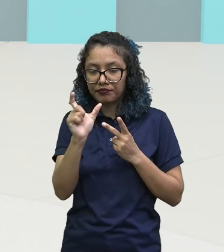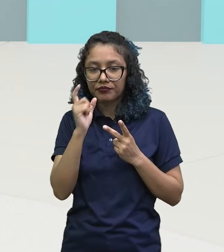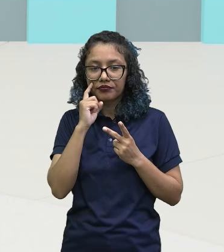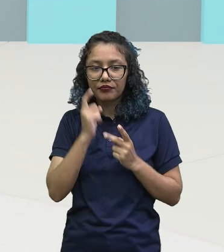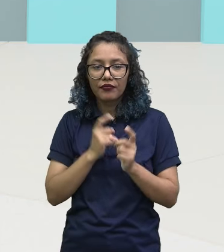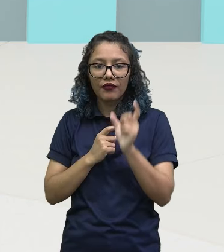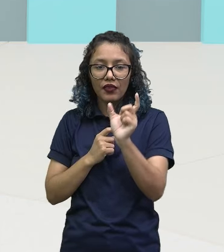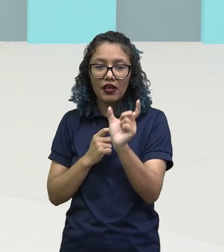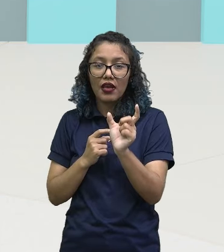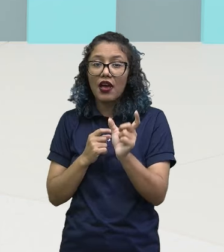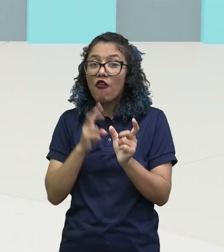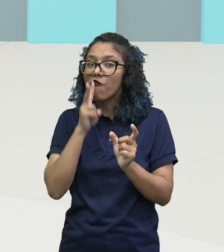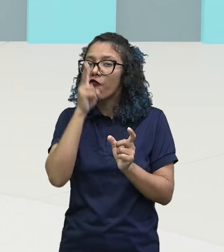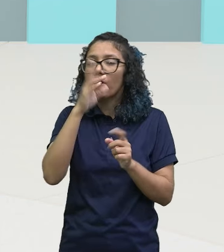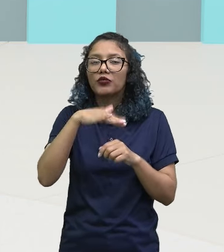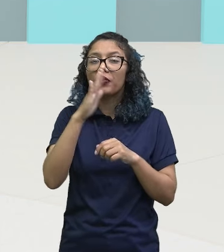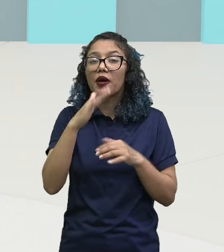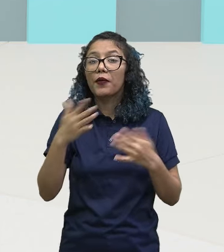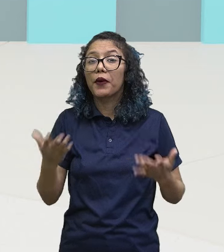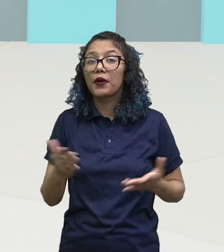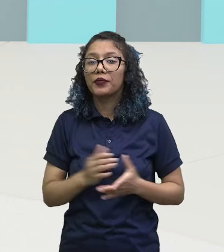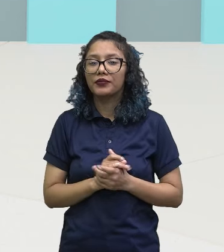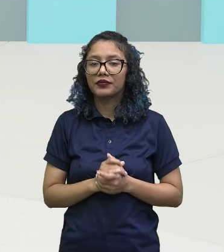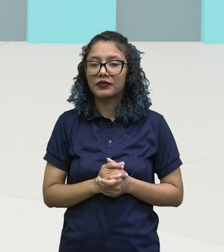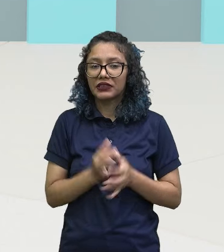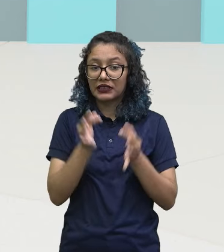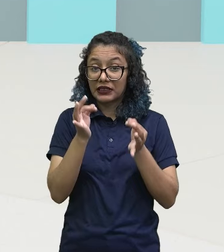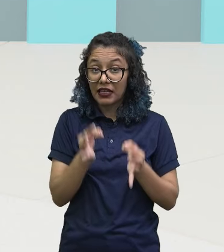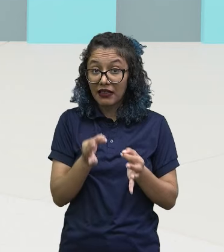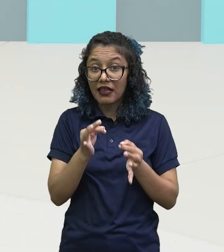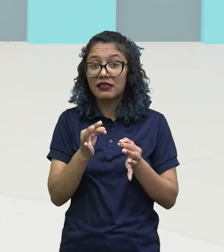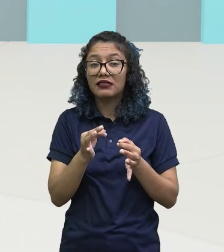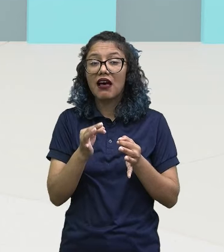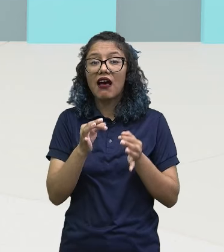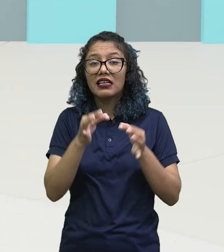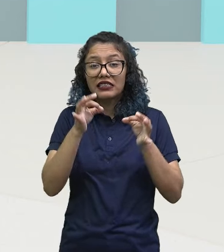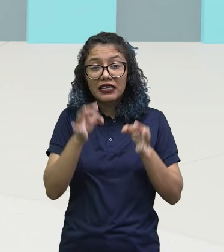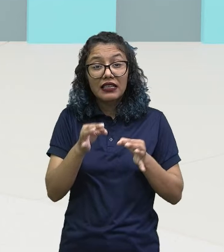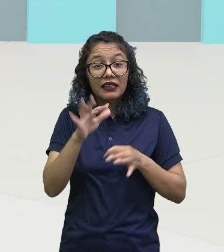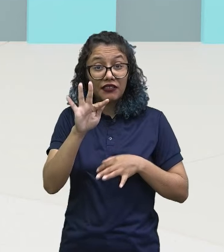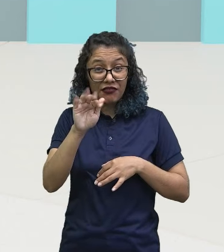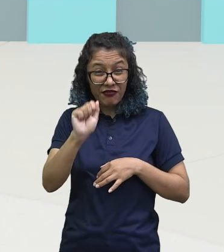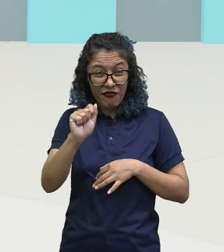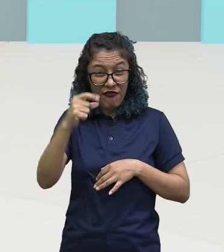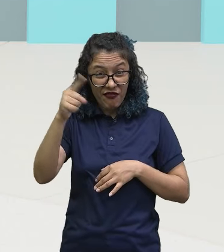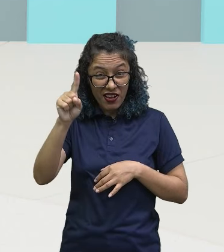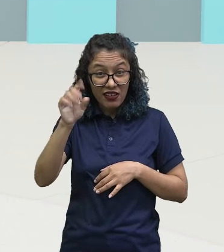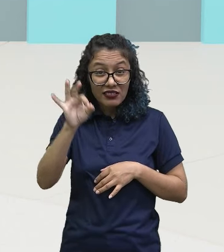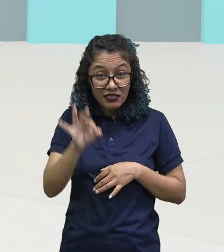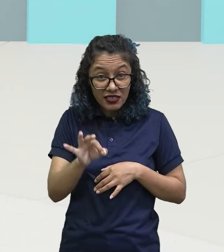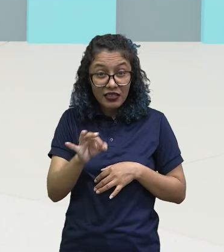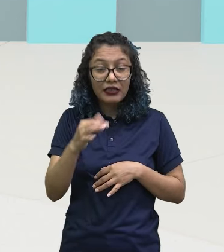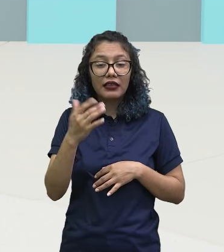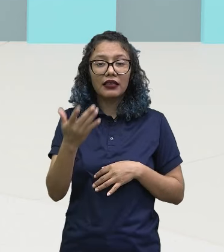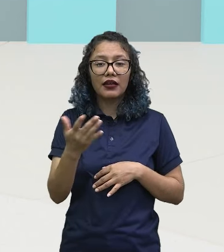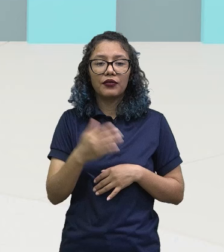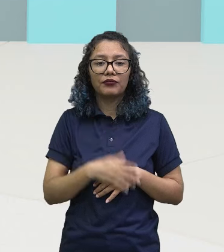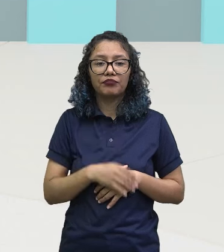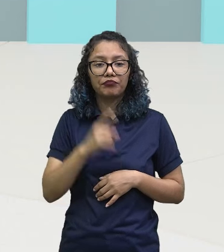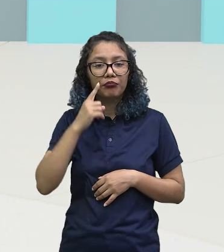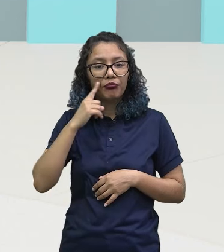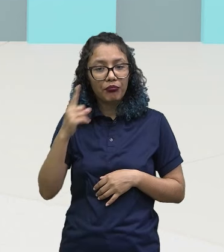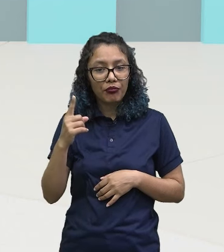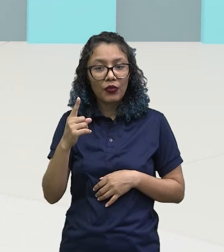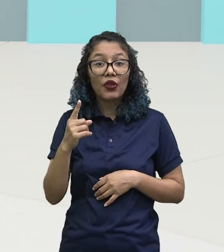Sofá. Quem é a mais forte? Você vai dizer com certeza que é o fá, beleza? E aí o que acontece? Esta